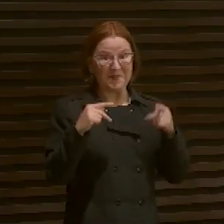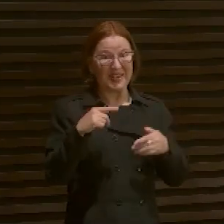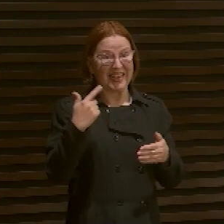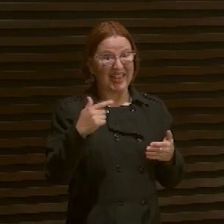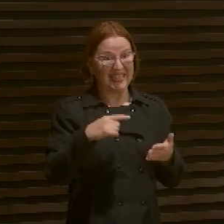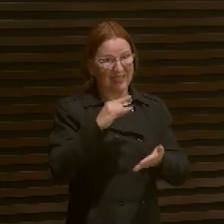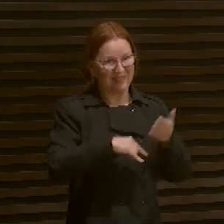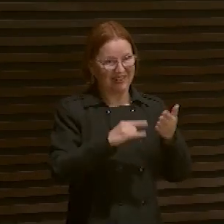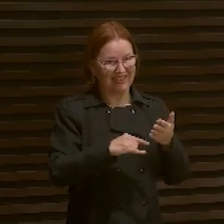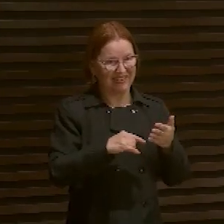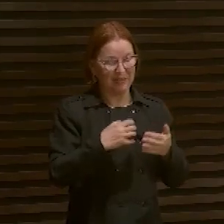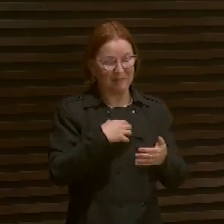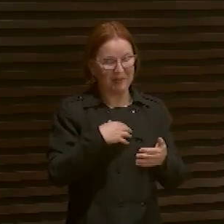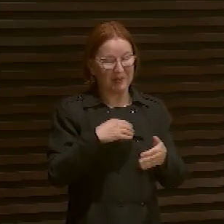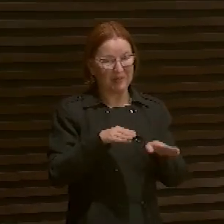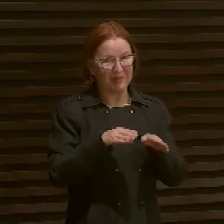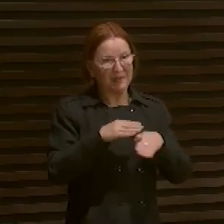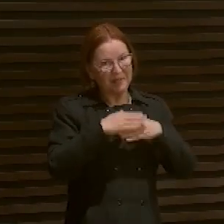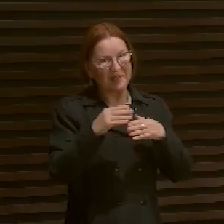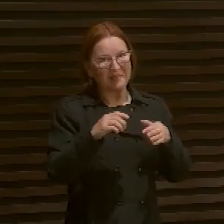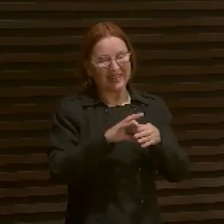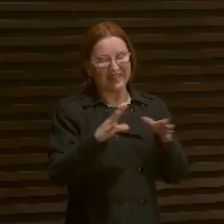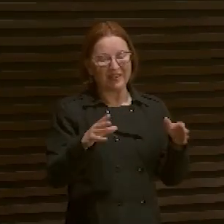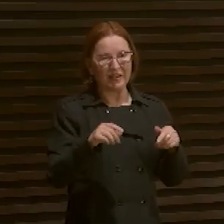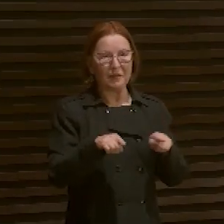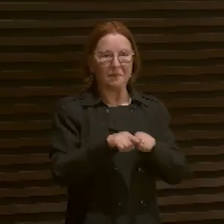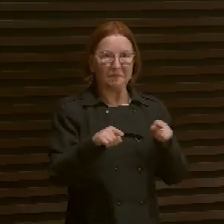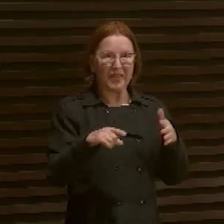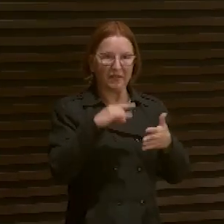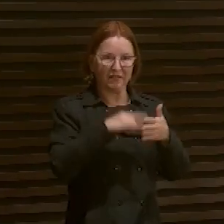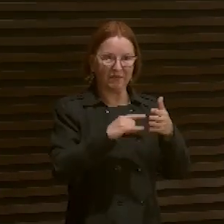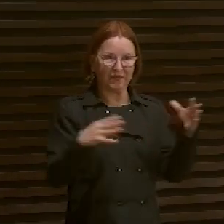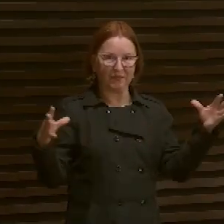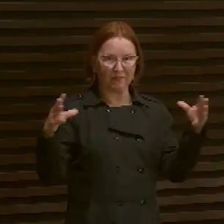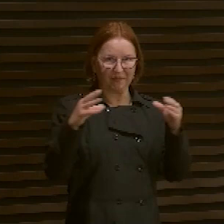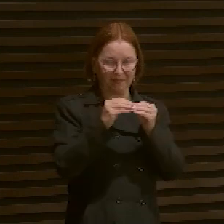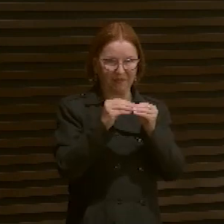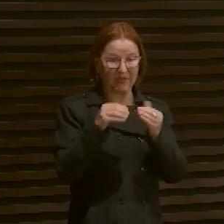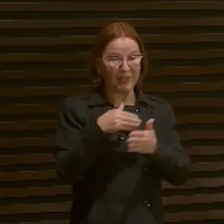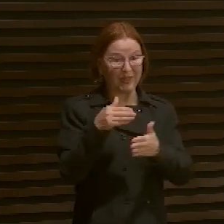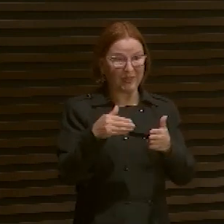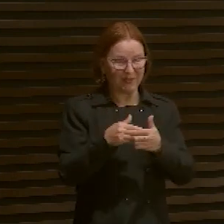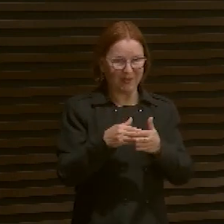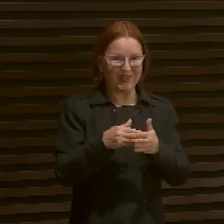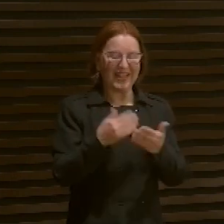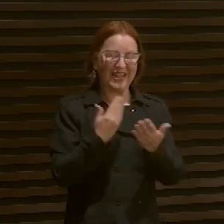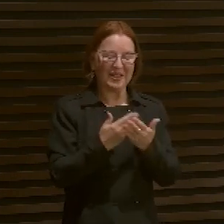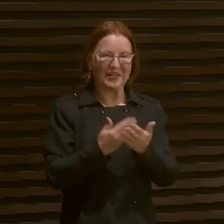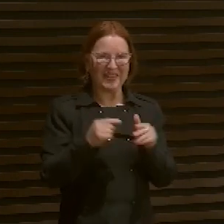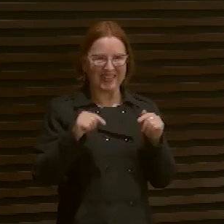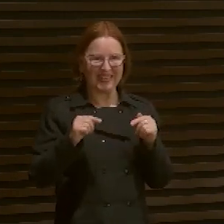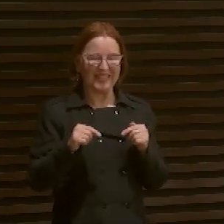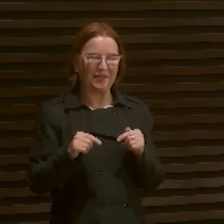mais livre. Porém, o boletim, ele é uma suma, ou é um resumo de tudo aquilo que nós vamos tratar aqui. De